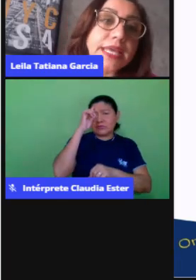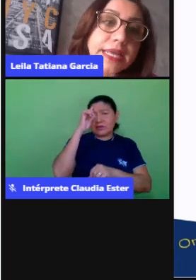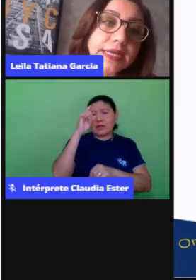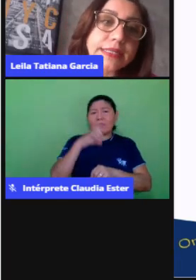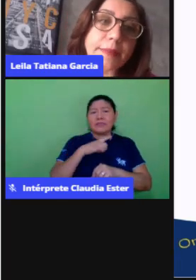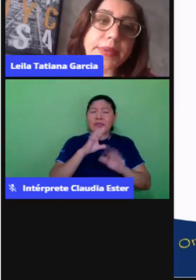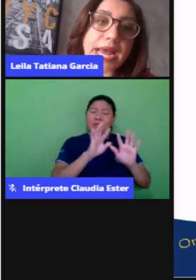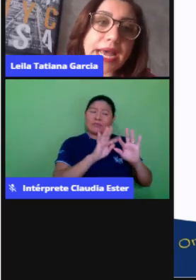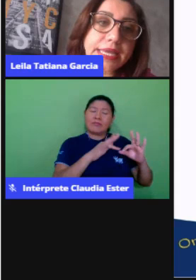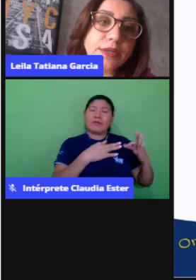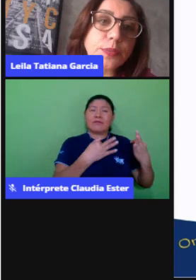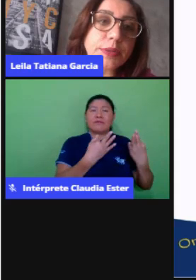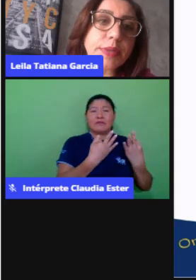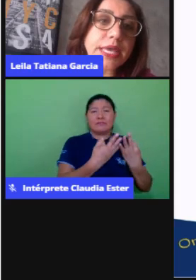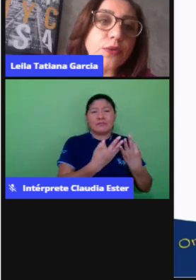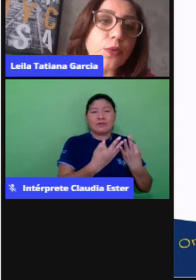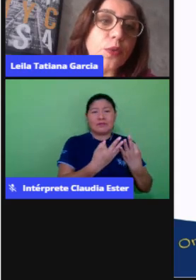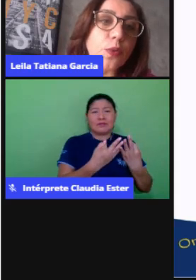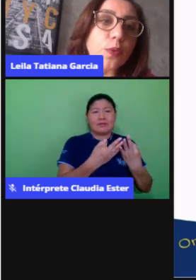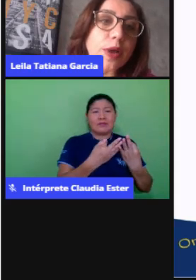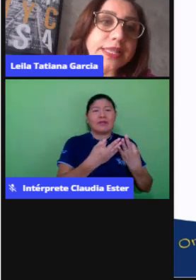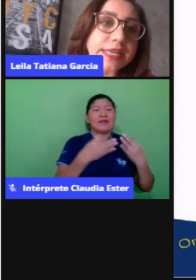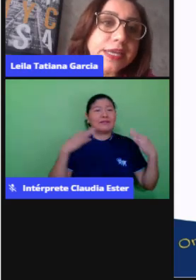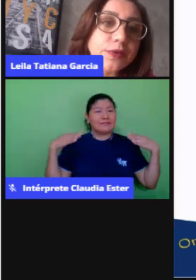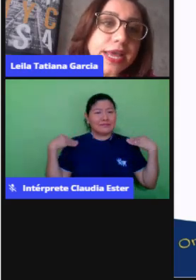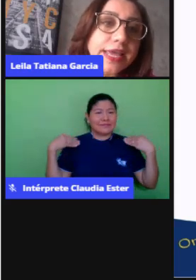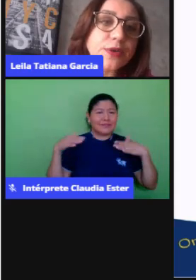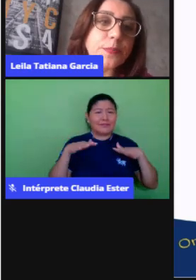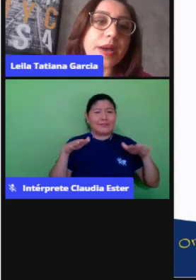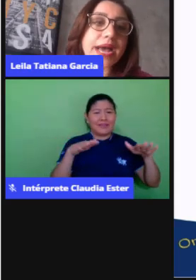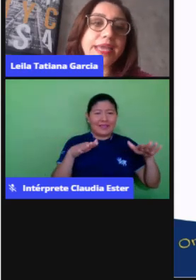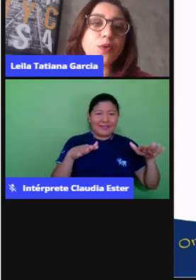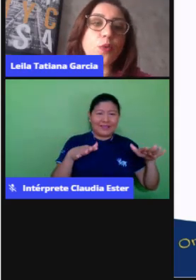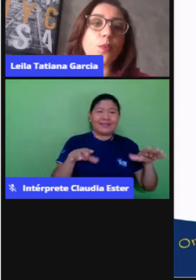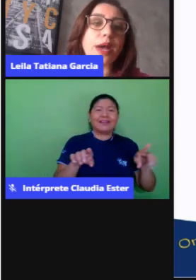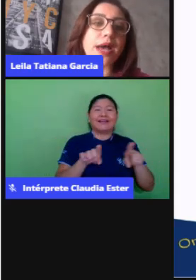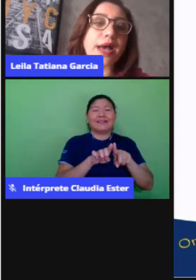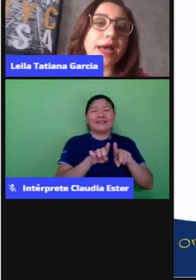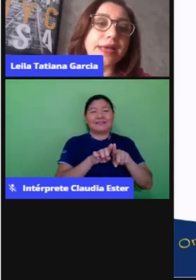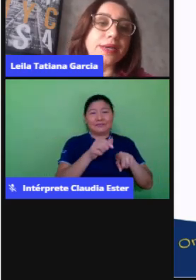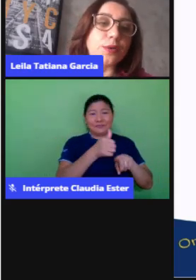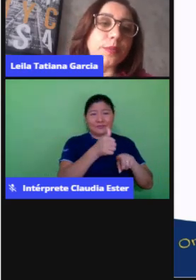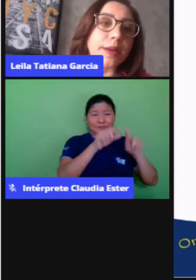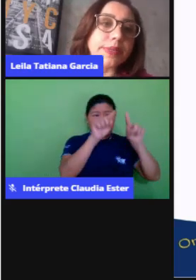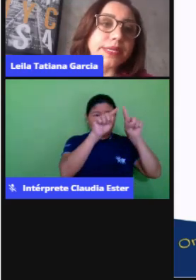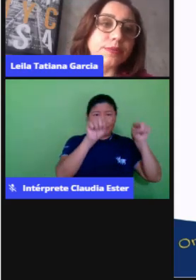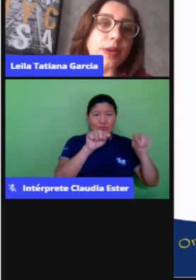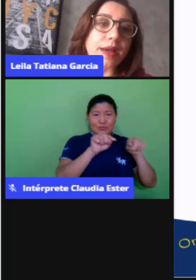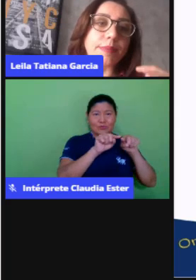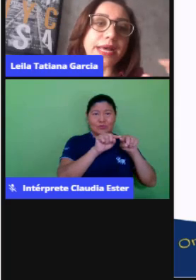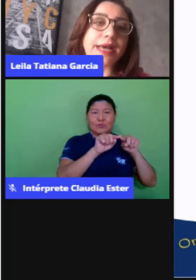uma família na praia, no primeiro quadrinho, né? E o pai com